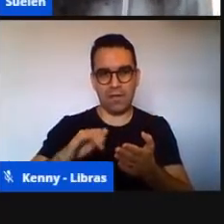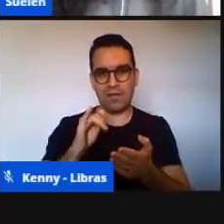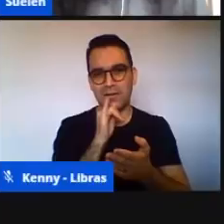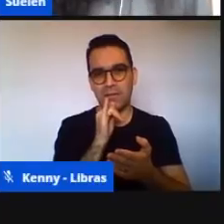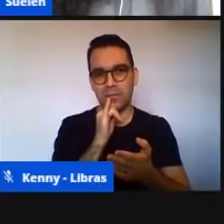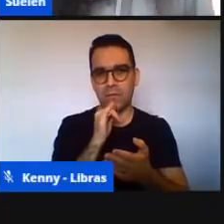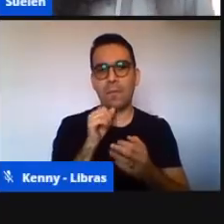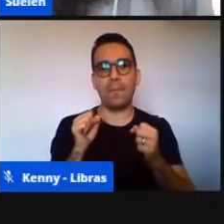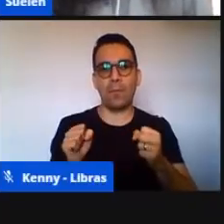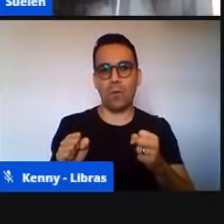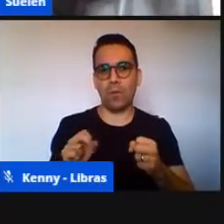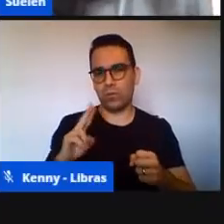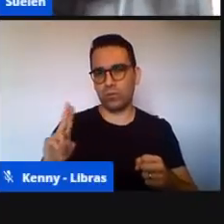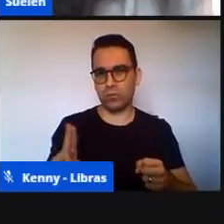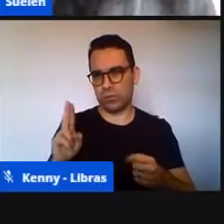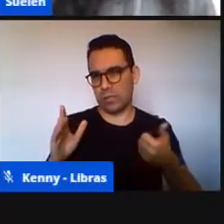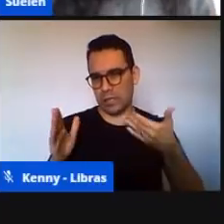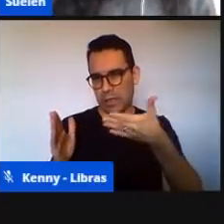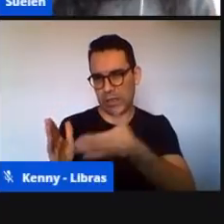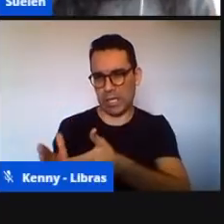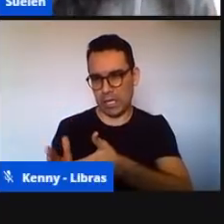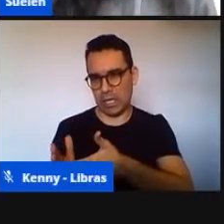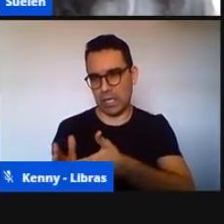a higienização dessas prateleiras,